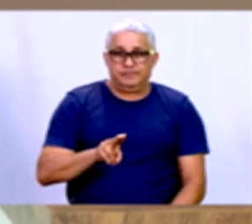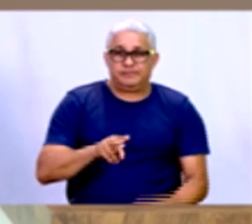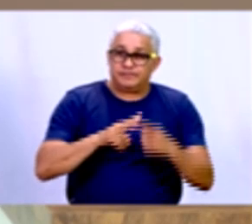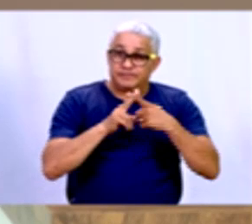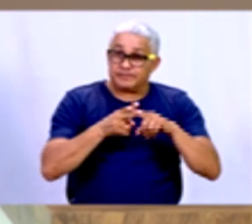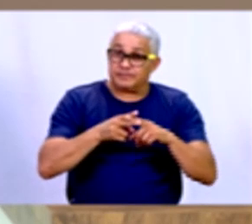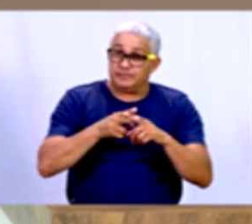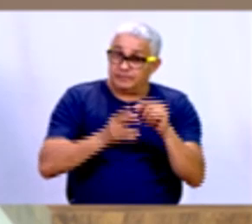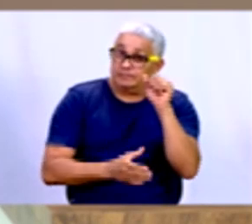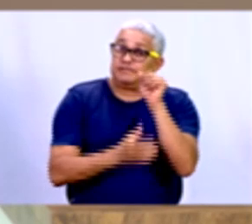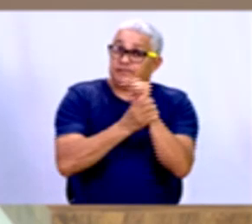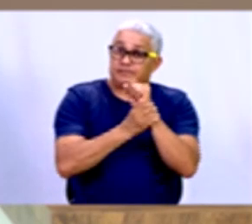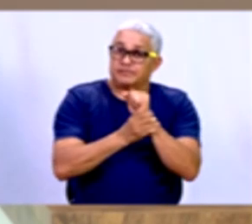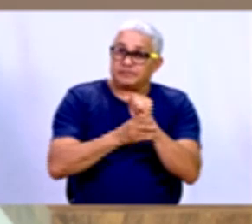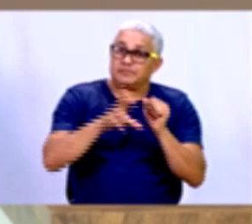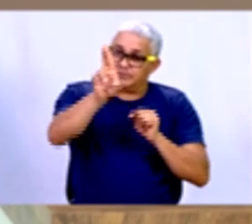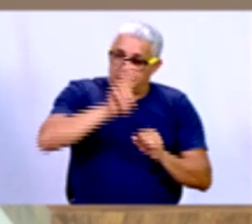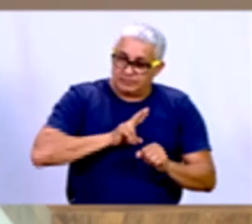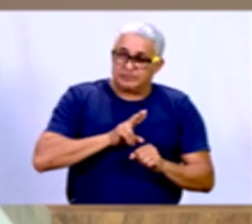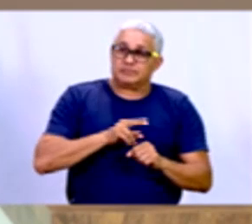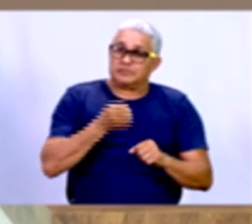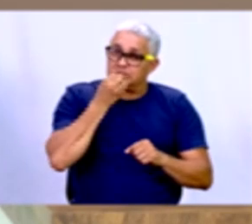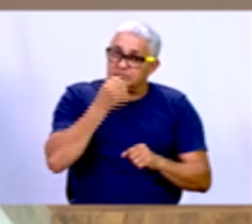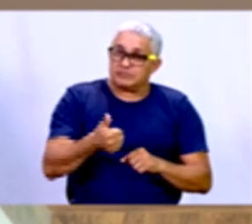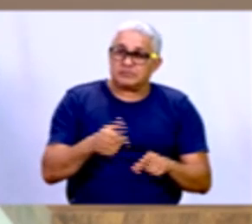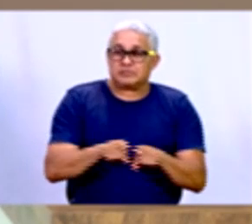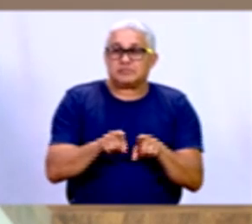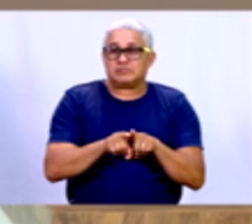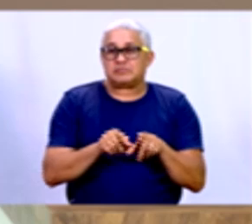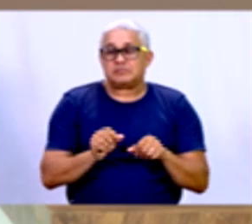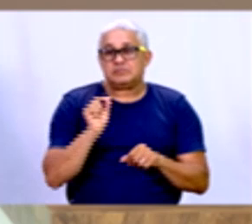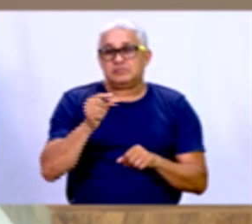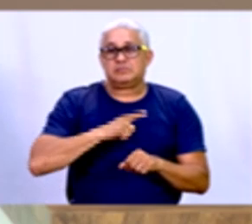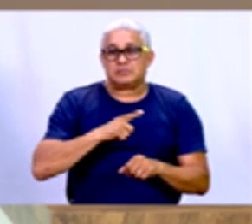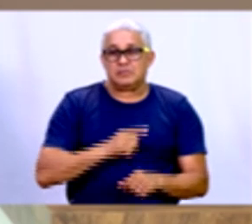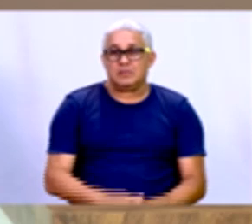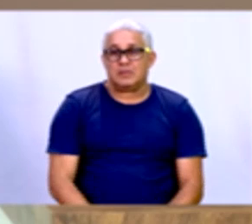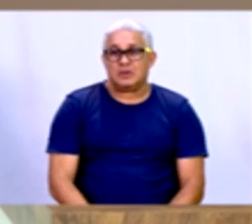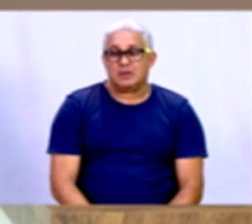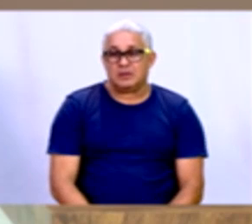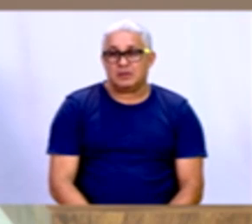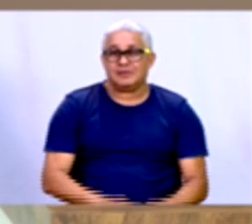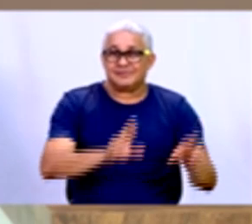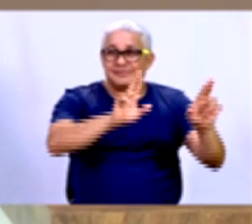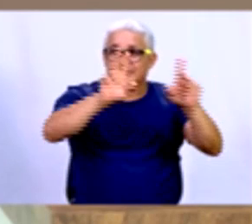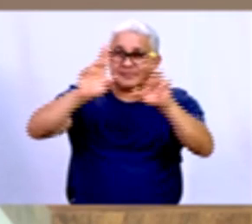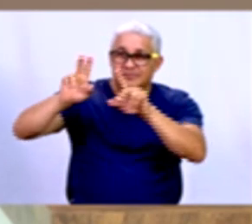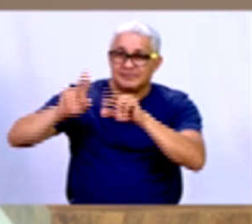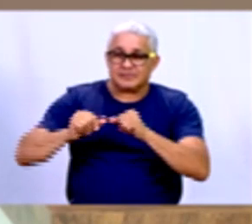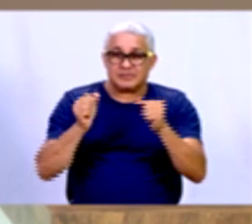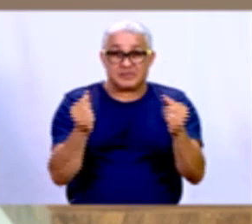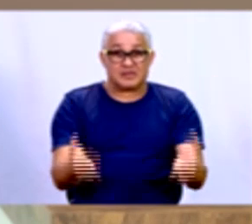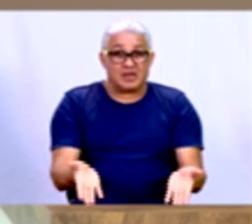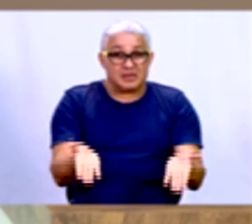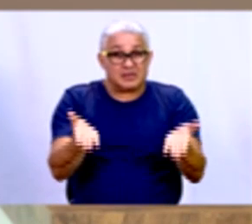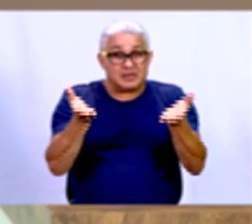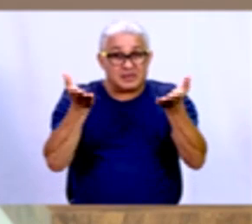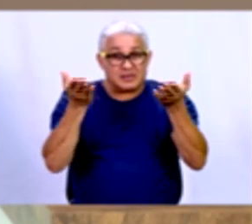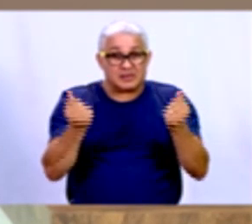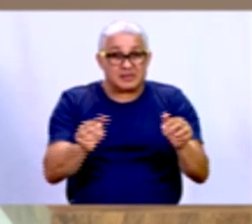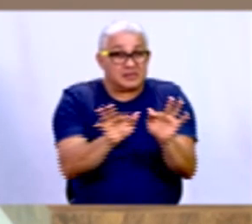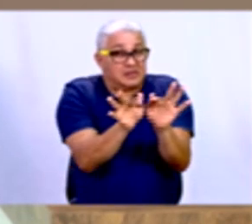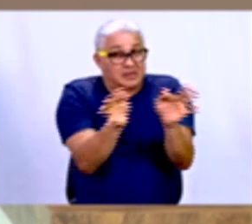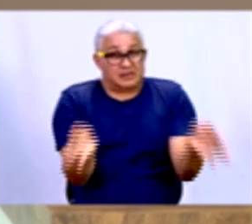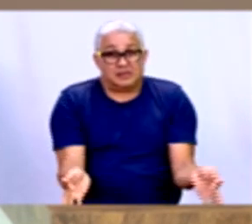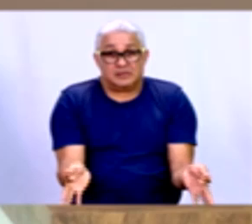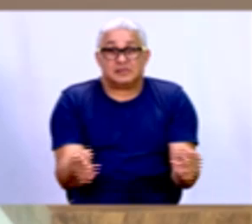trazer o resultado esperado. O que normalmente esses aplicativos têm de diferente dos outros é que eles são leves, né, são mais